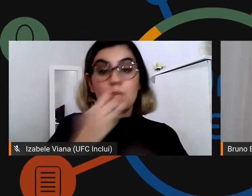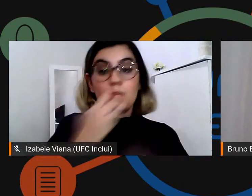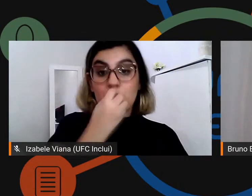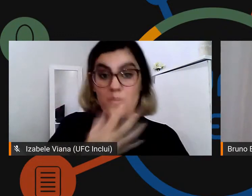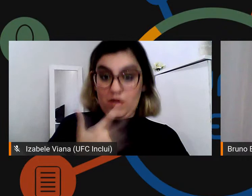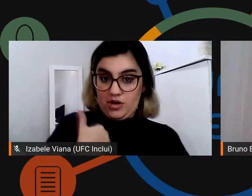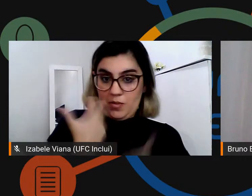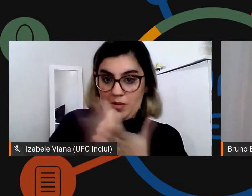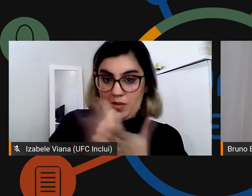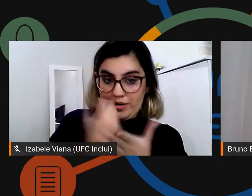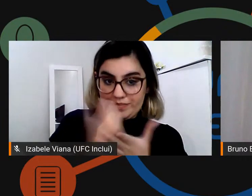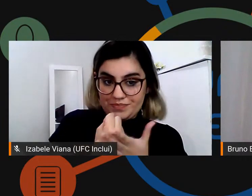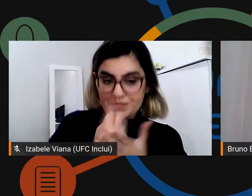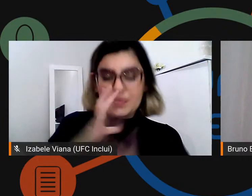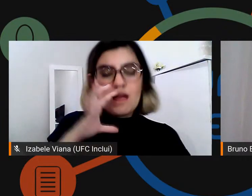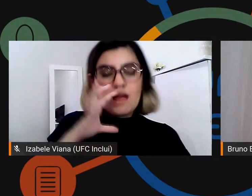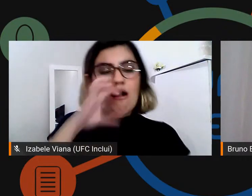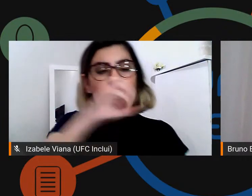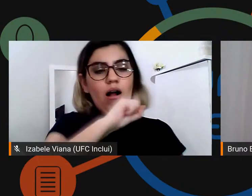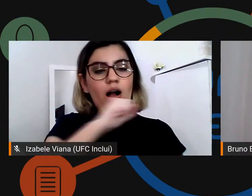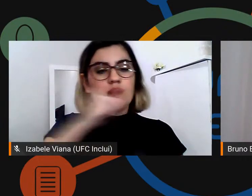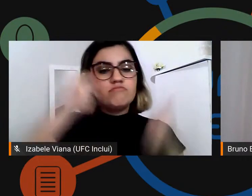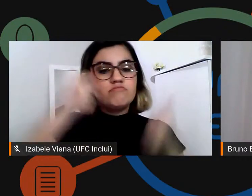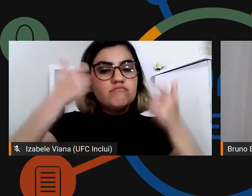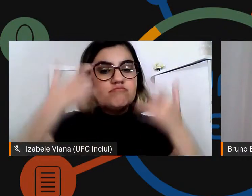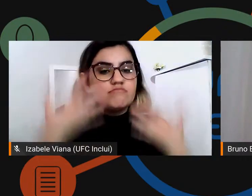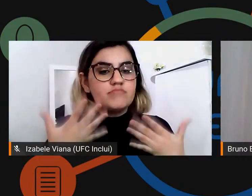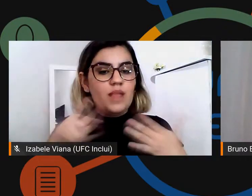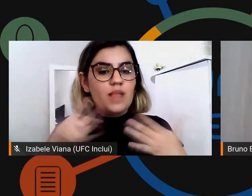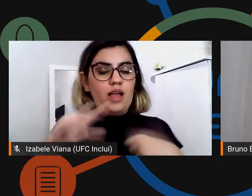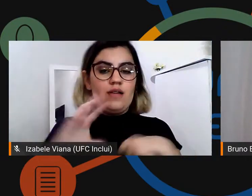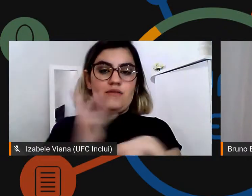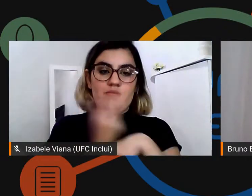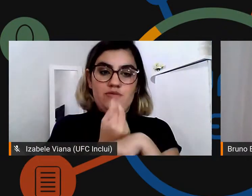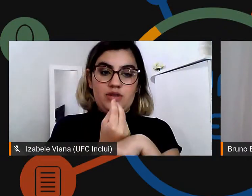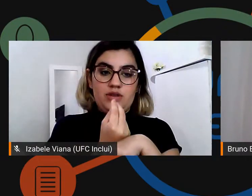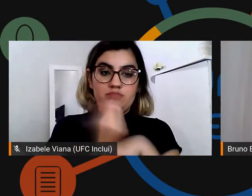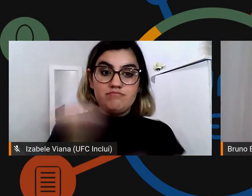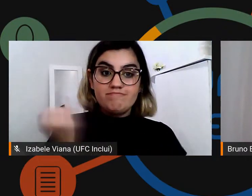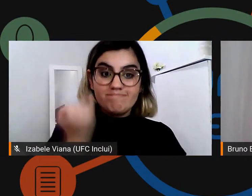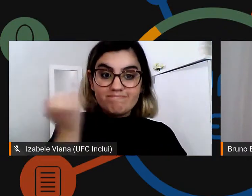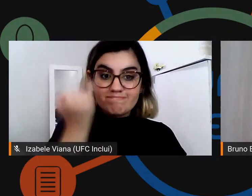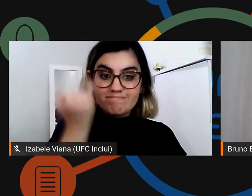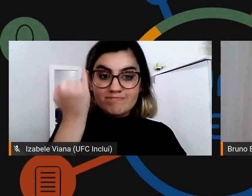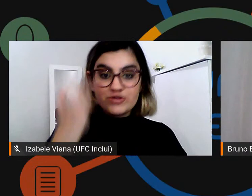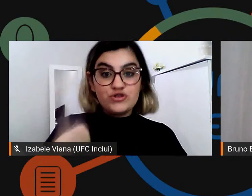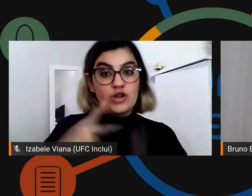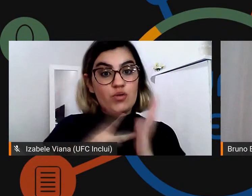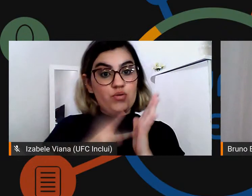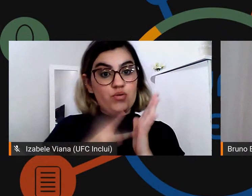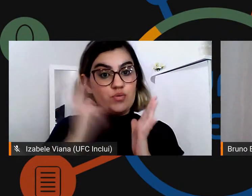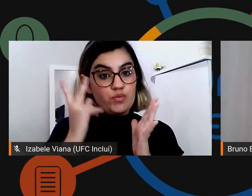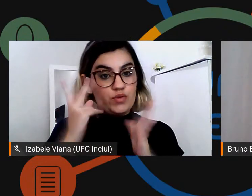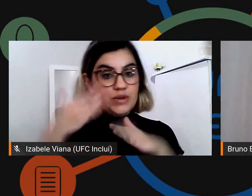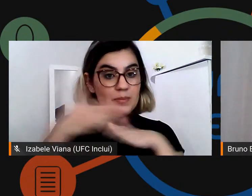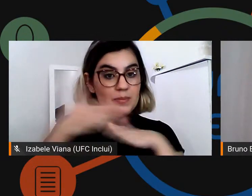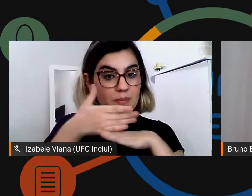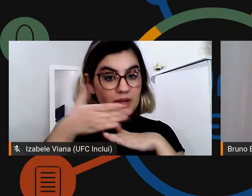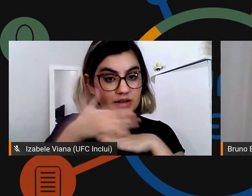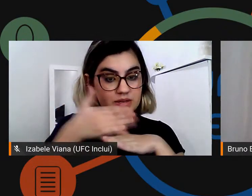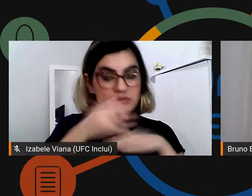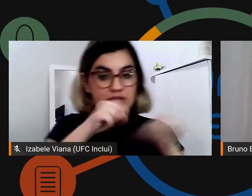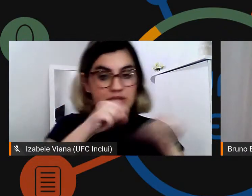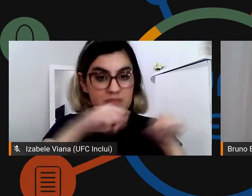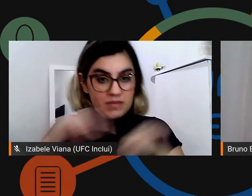para destacar a importância desse evento e dizer que é a segunda vez que eu participo da Semana de Metodologia e Produção Científica. Ano